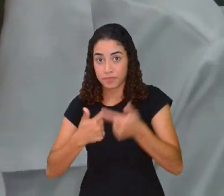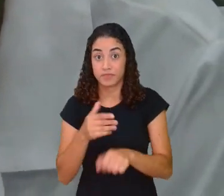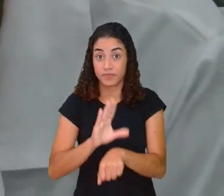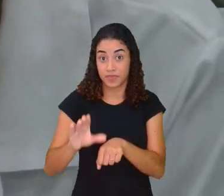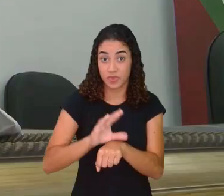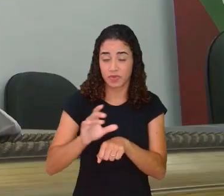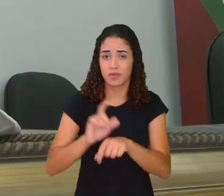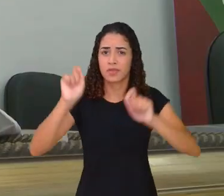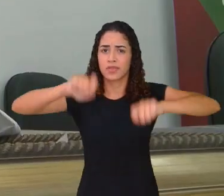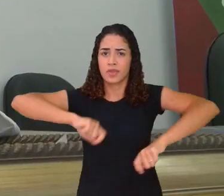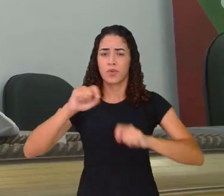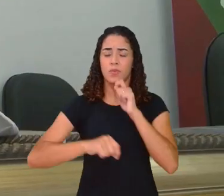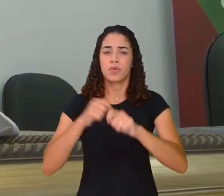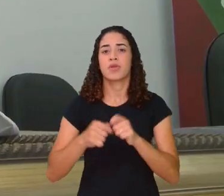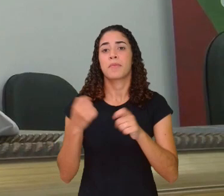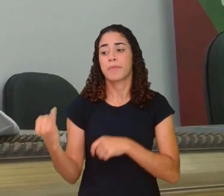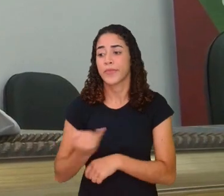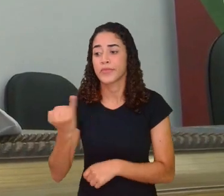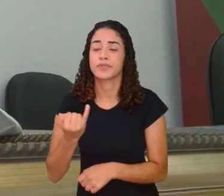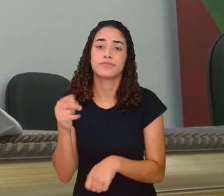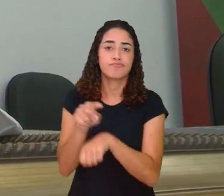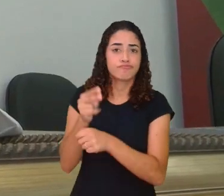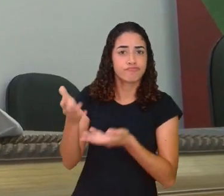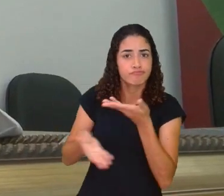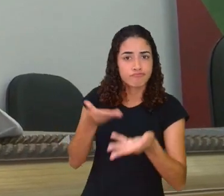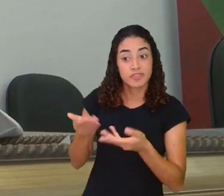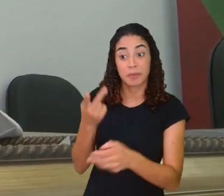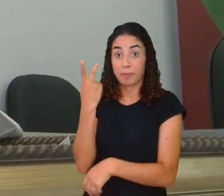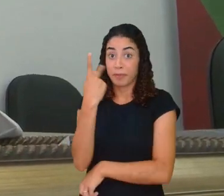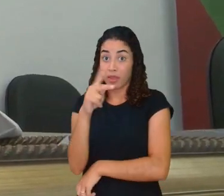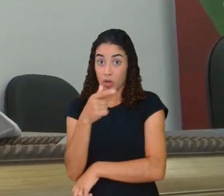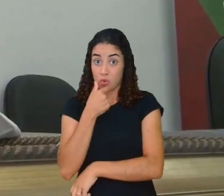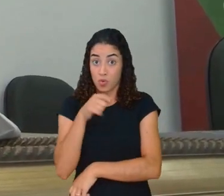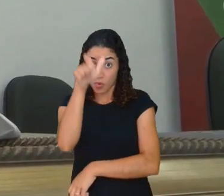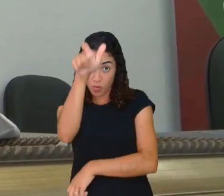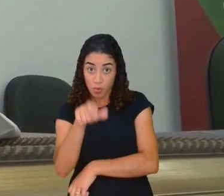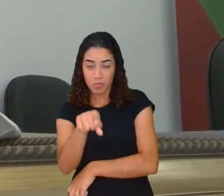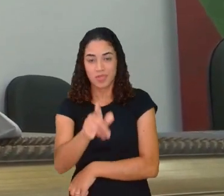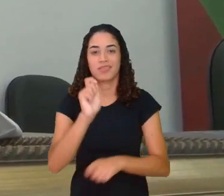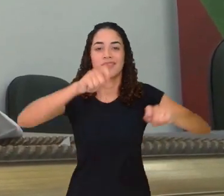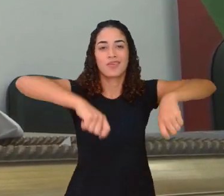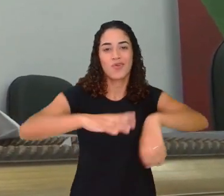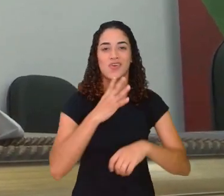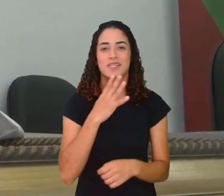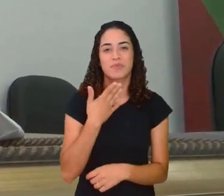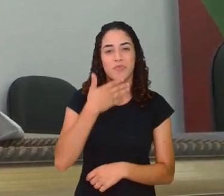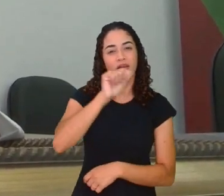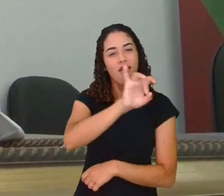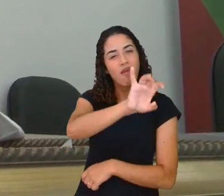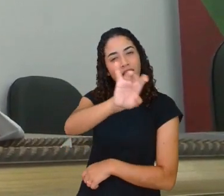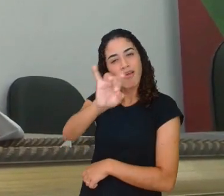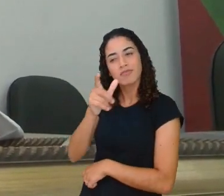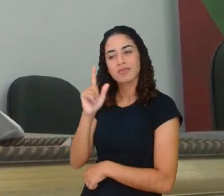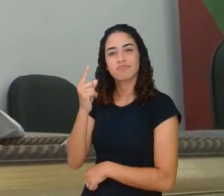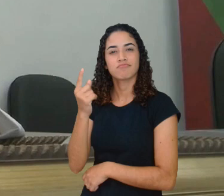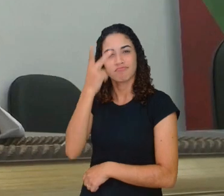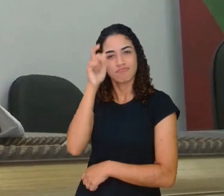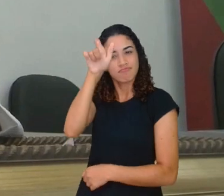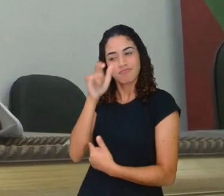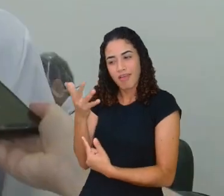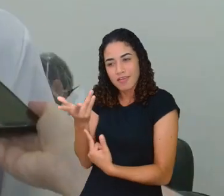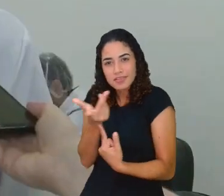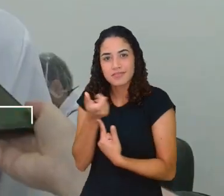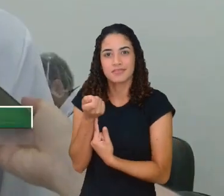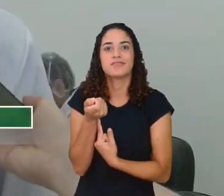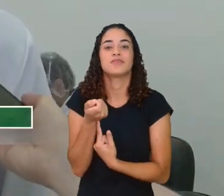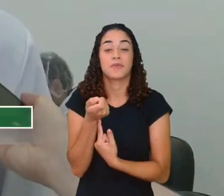uma reflexão sobre a importância de preservar e, para ele, foi uma forma de conhecer melhor cada artista que se eterniza na Assembleia